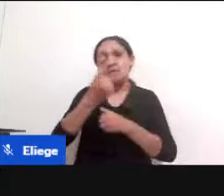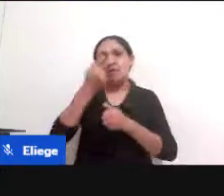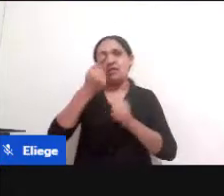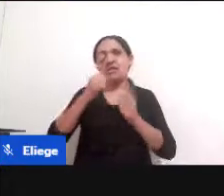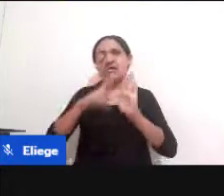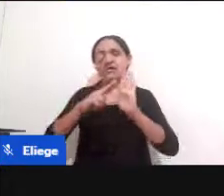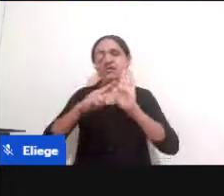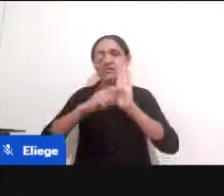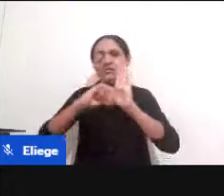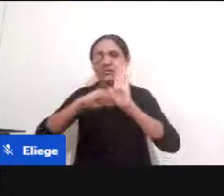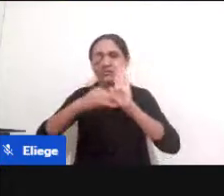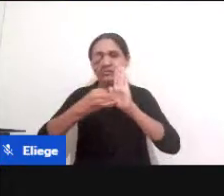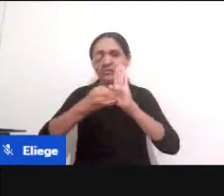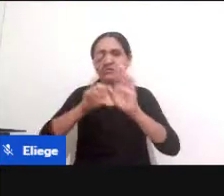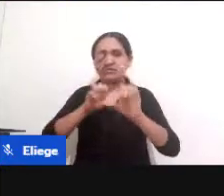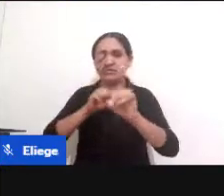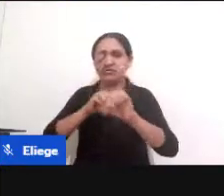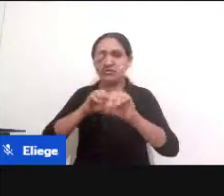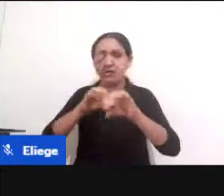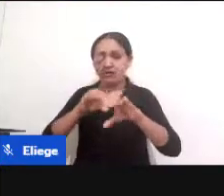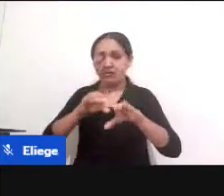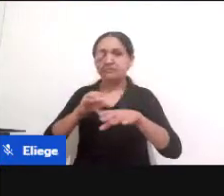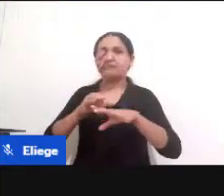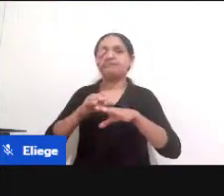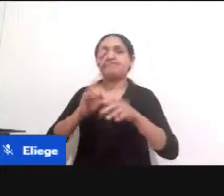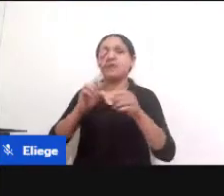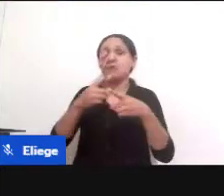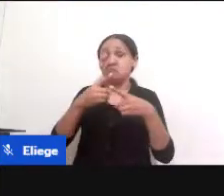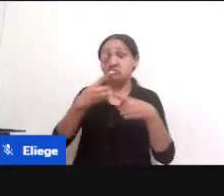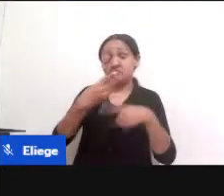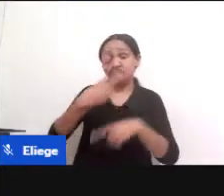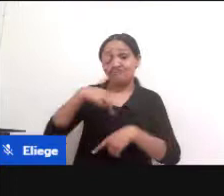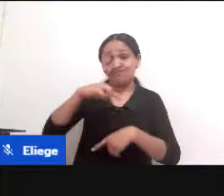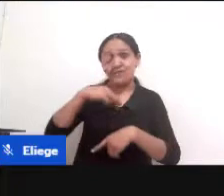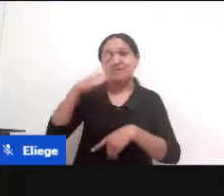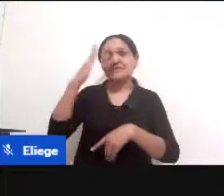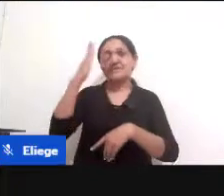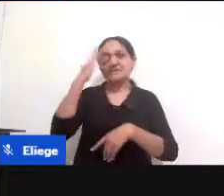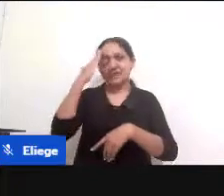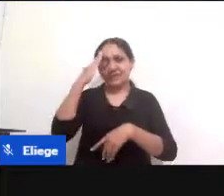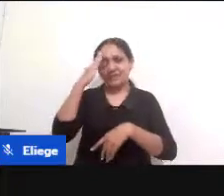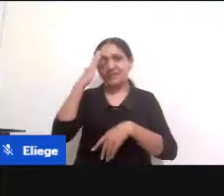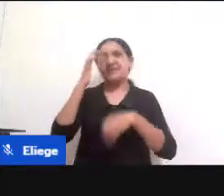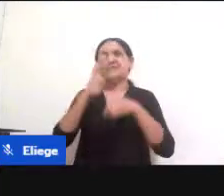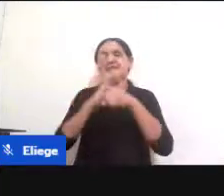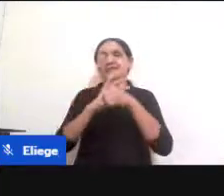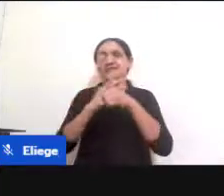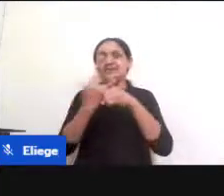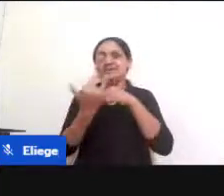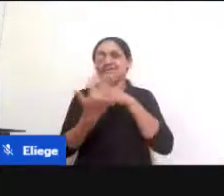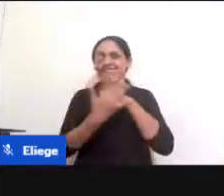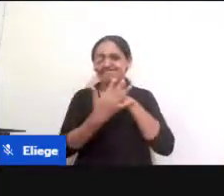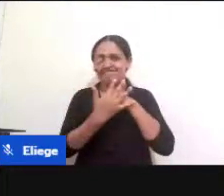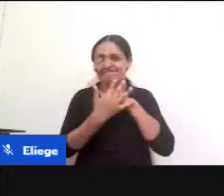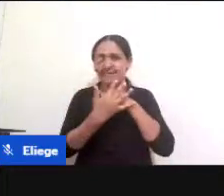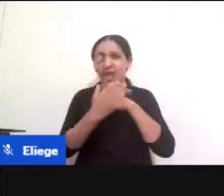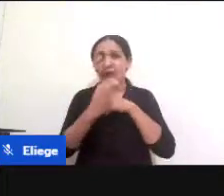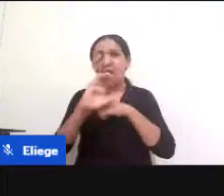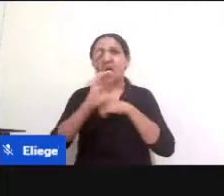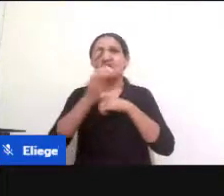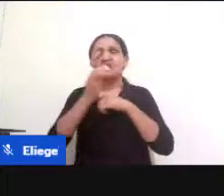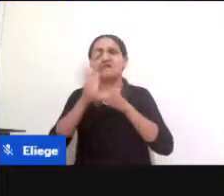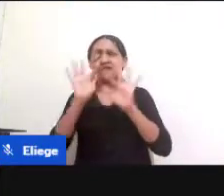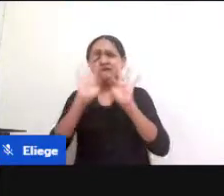melhor interação, pois sabemos que, infelizmente, essa pandemia desestabilizou as famílias, né, a